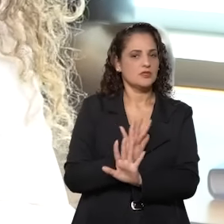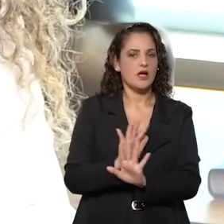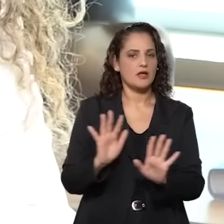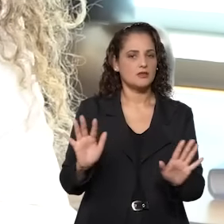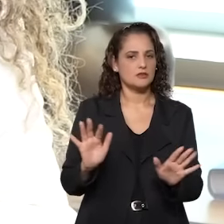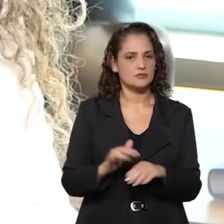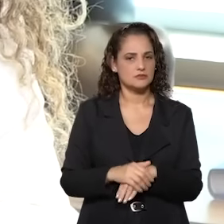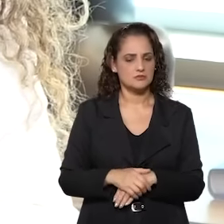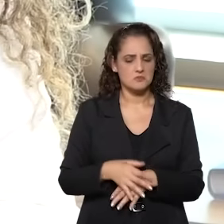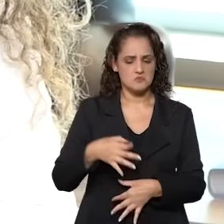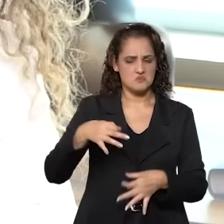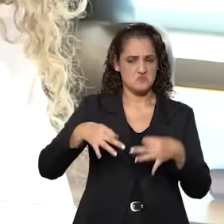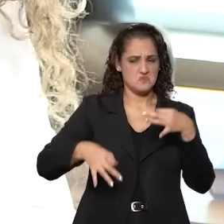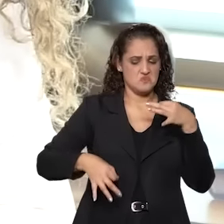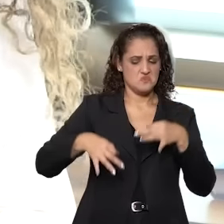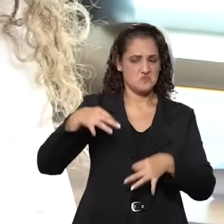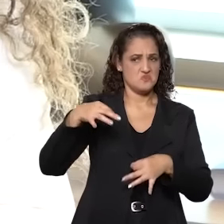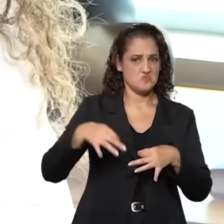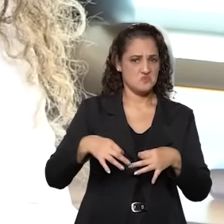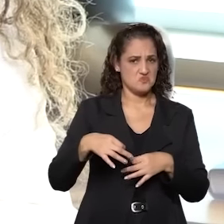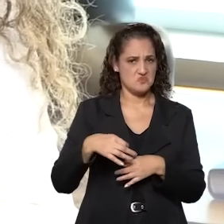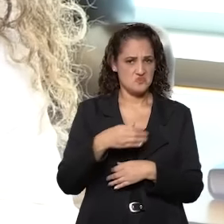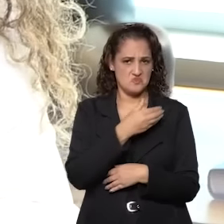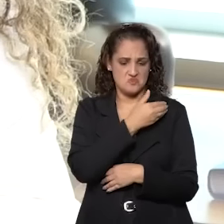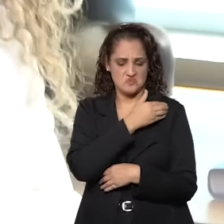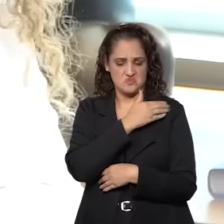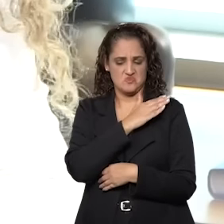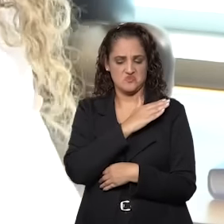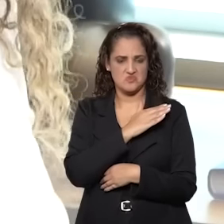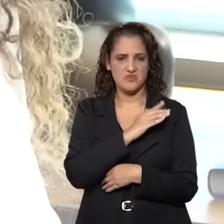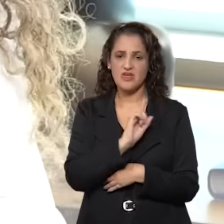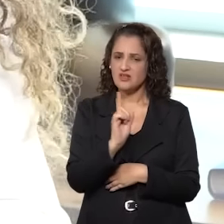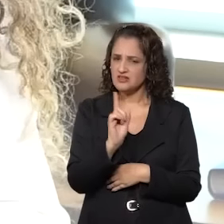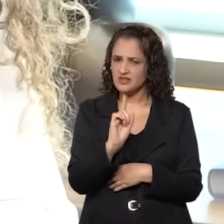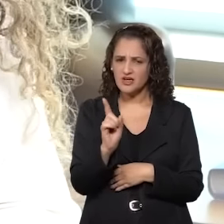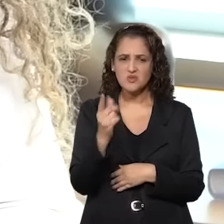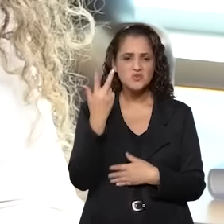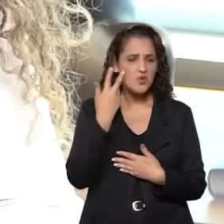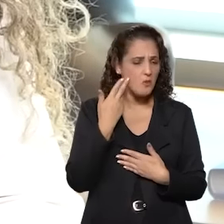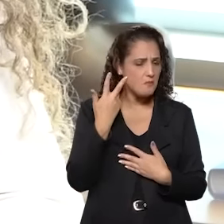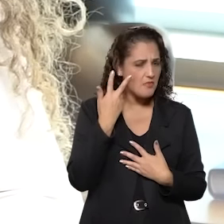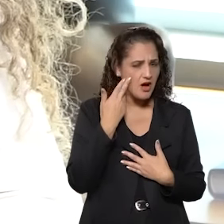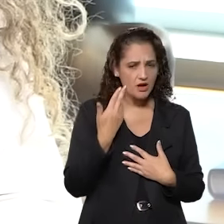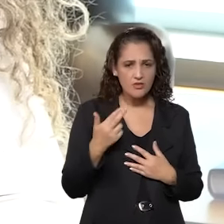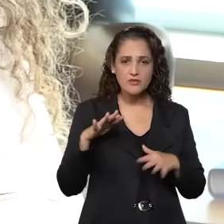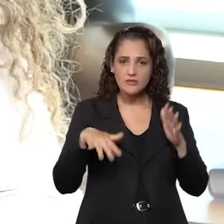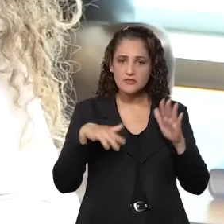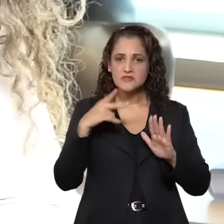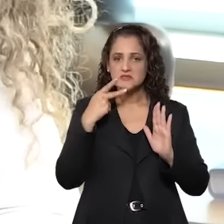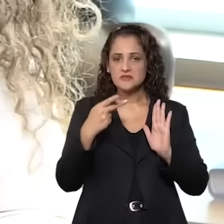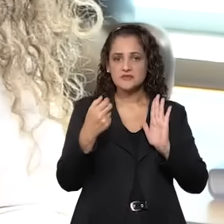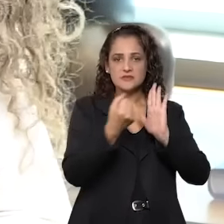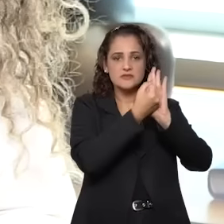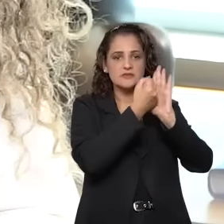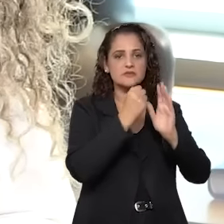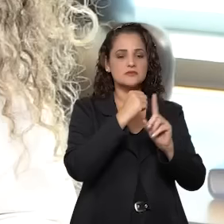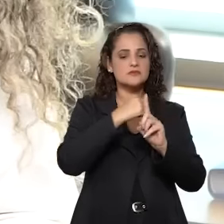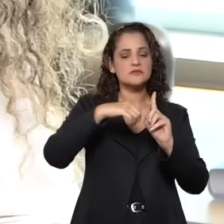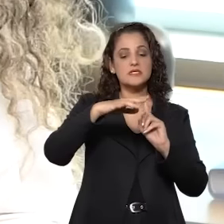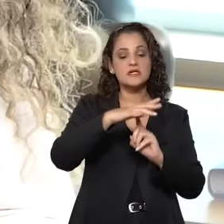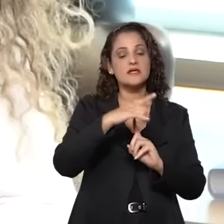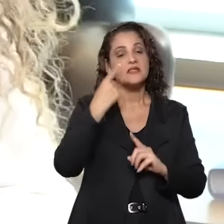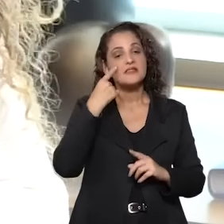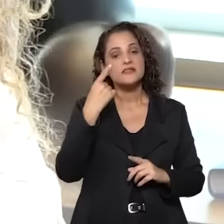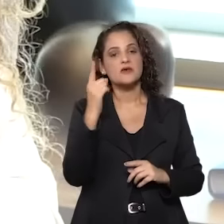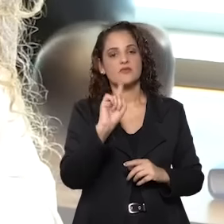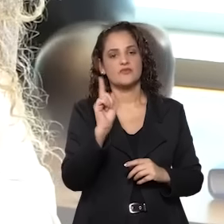marcadores sociais que a gente não enxerga né mas às vezes assim de uma mulher ou de um homem que por ter uma voz diferente uma voz mais